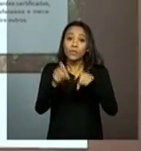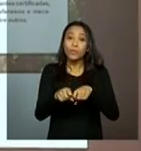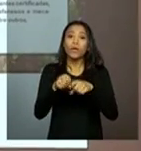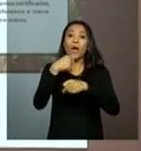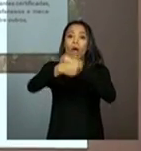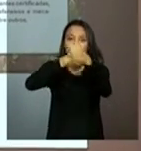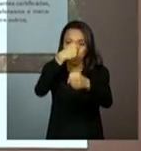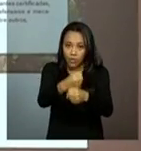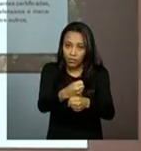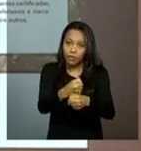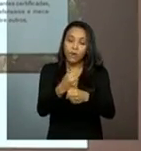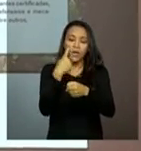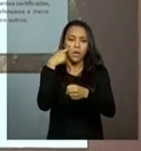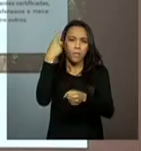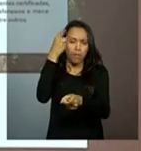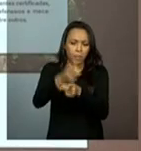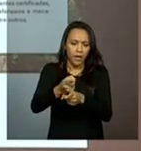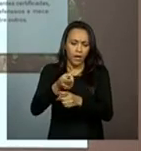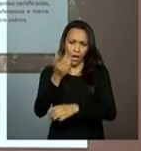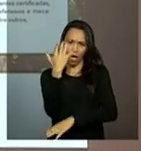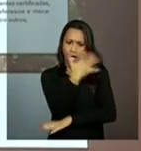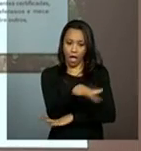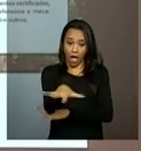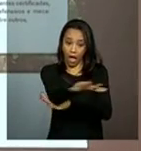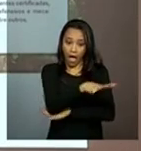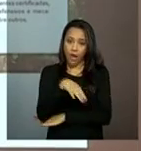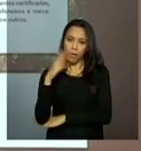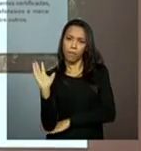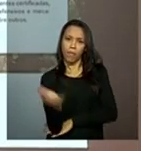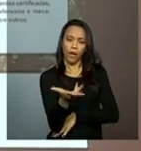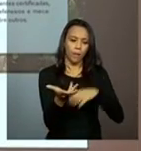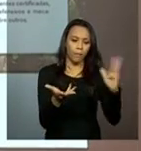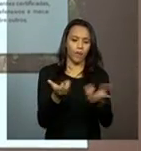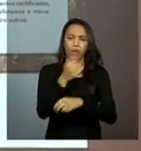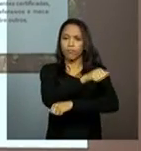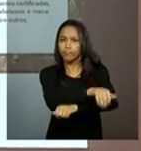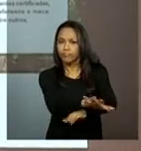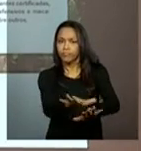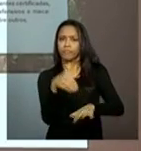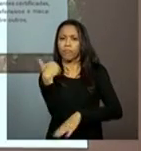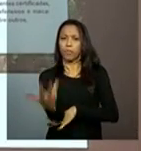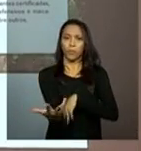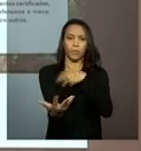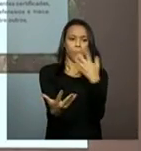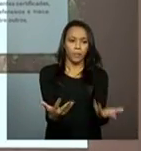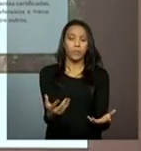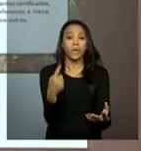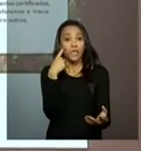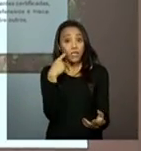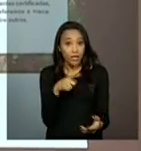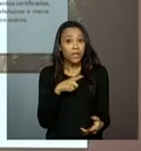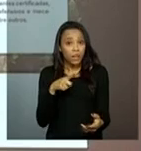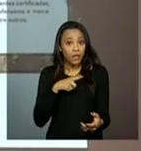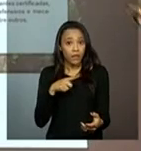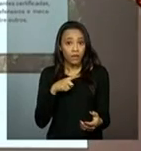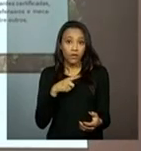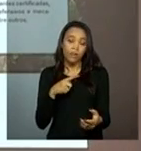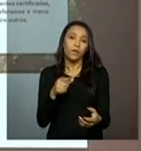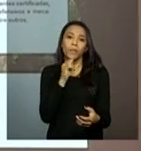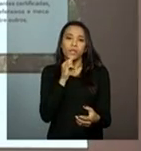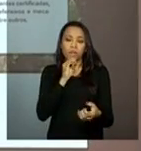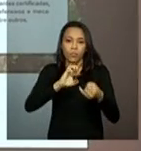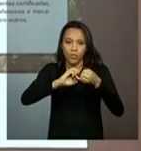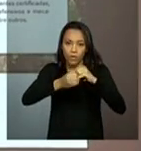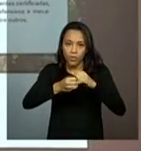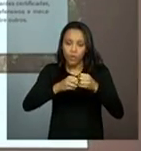procura identificar nas áreas desmatadas o que são áreas extensas com predominância de culturas de ciclo anual, como a